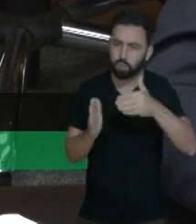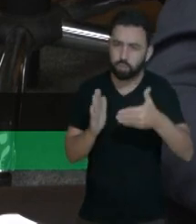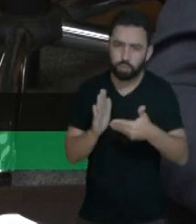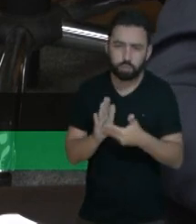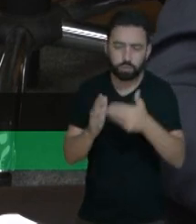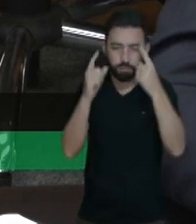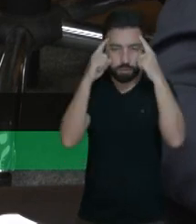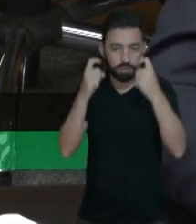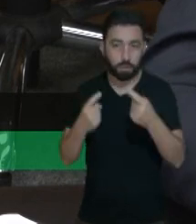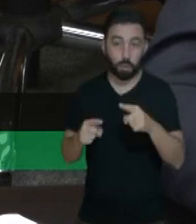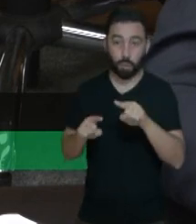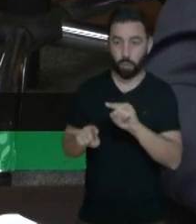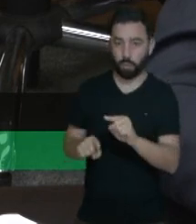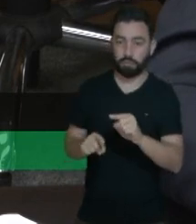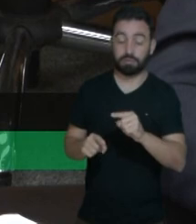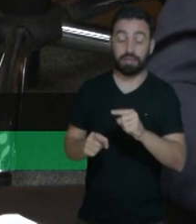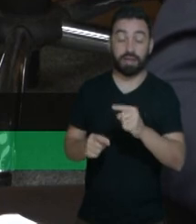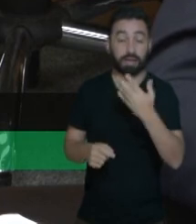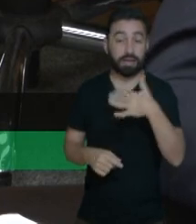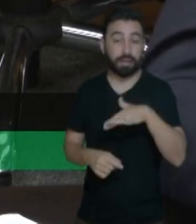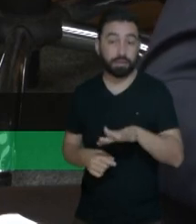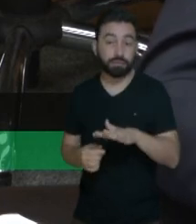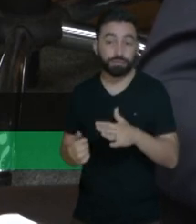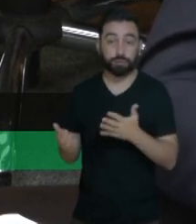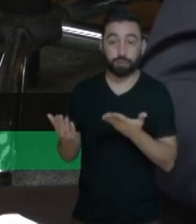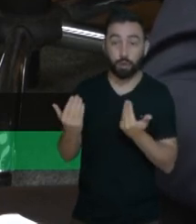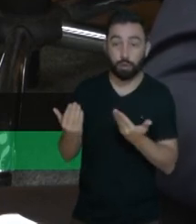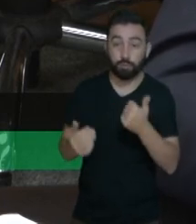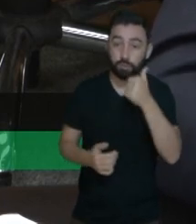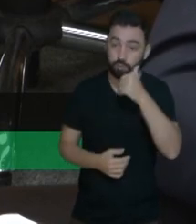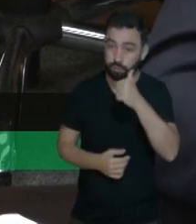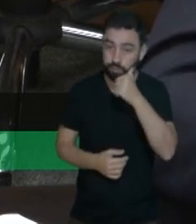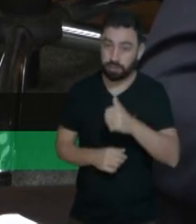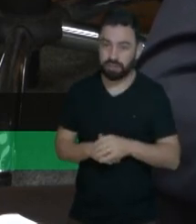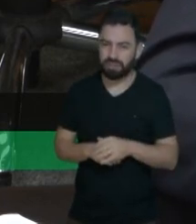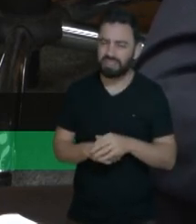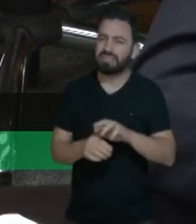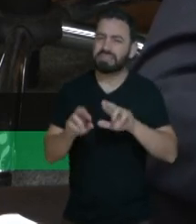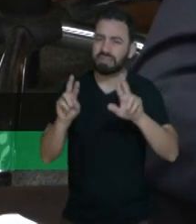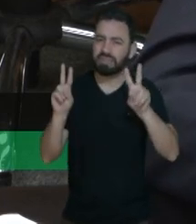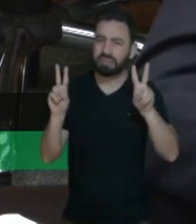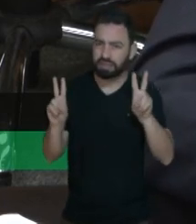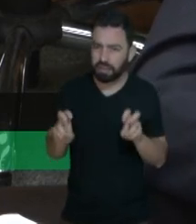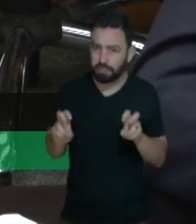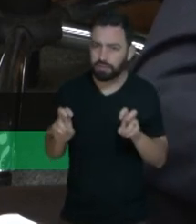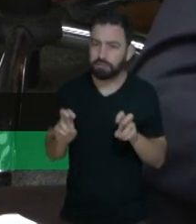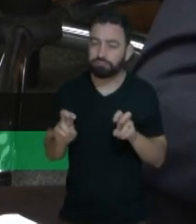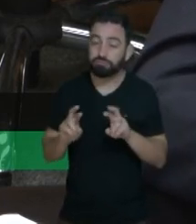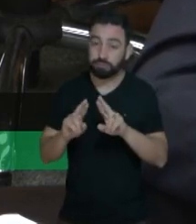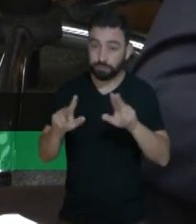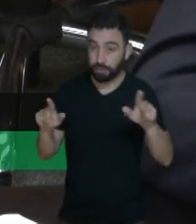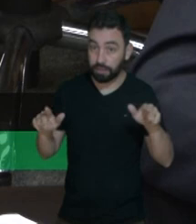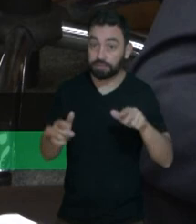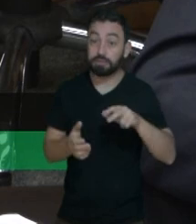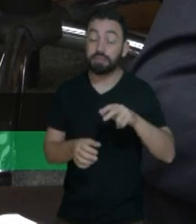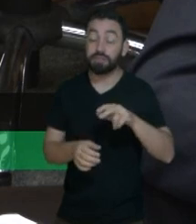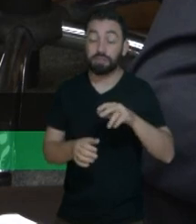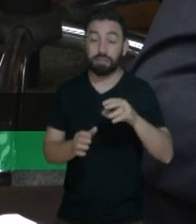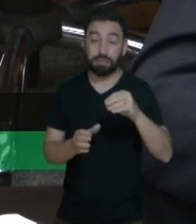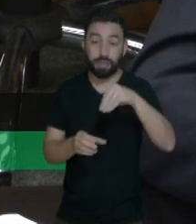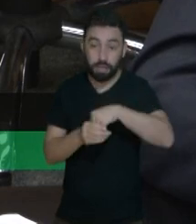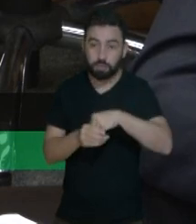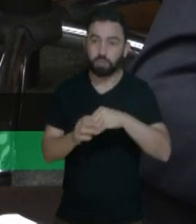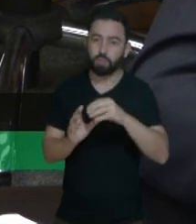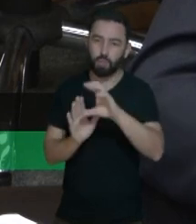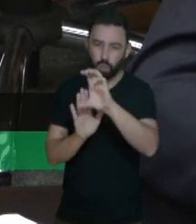contra criança o adolescente e a mulher como temas transversais dos currículos escolares das escolas públicas